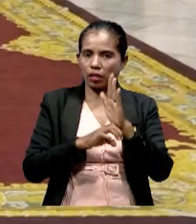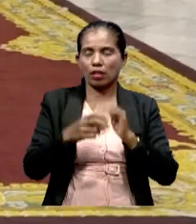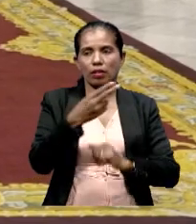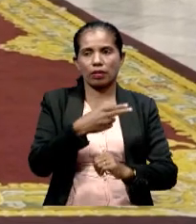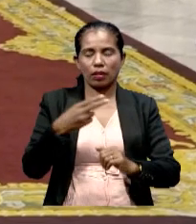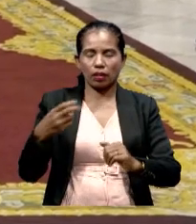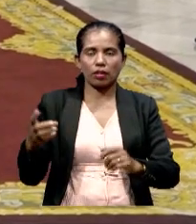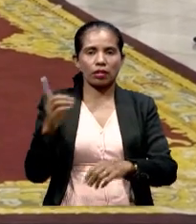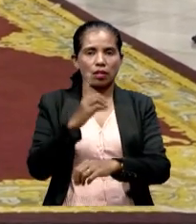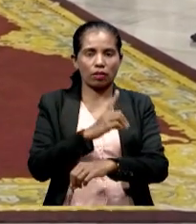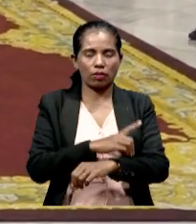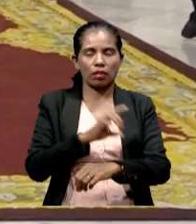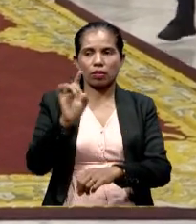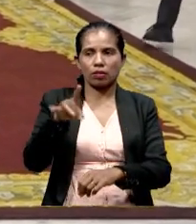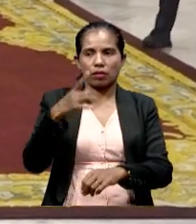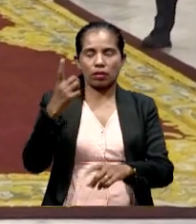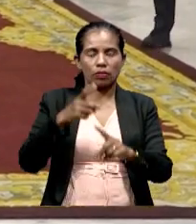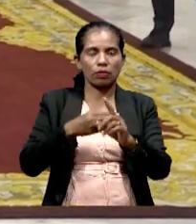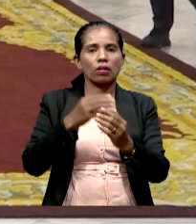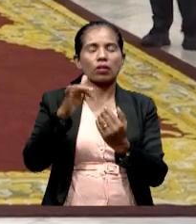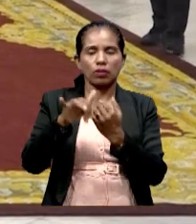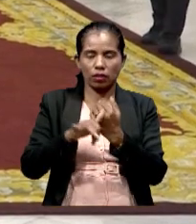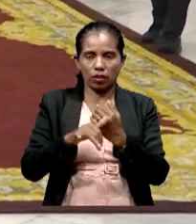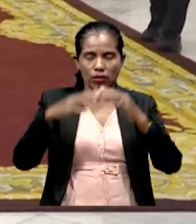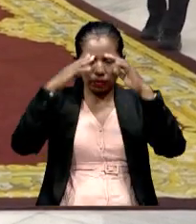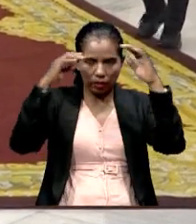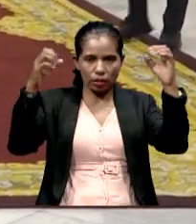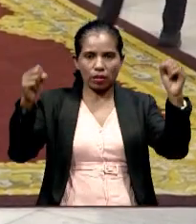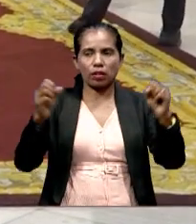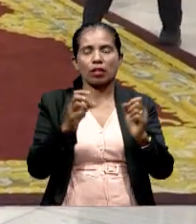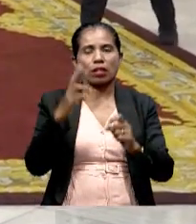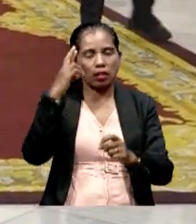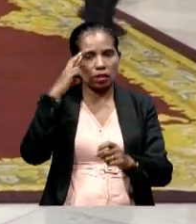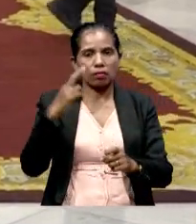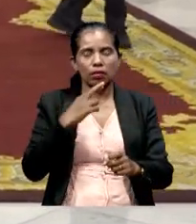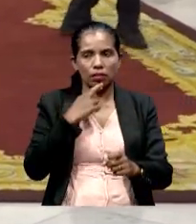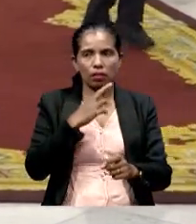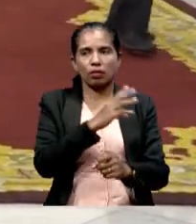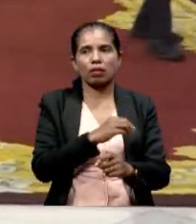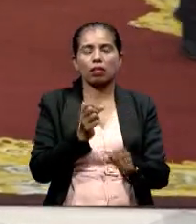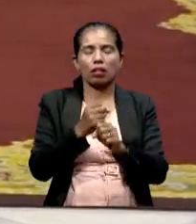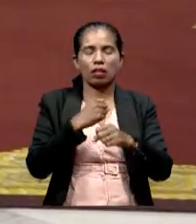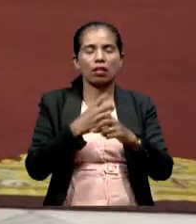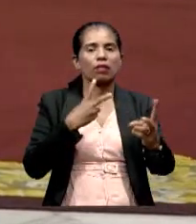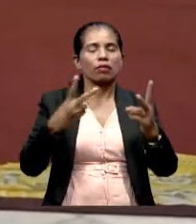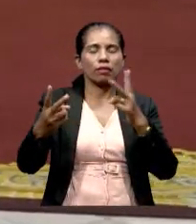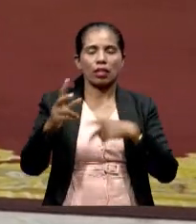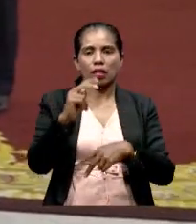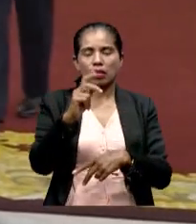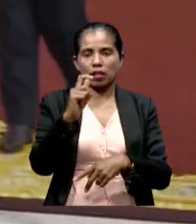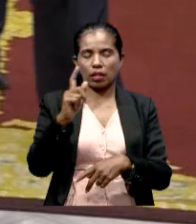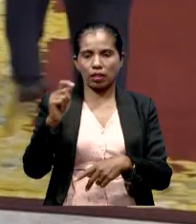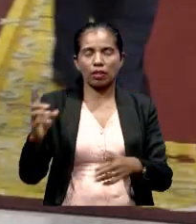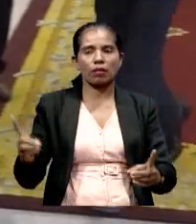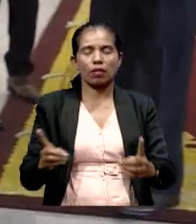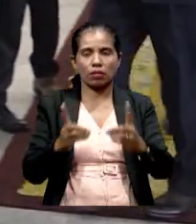e a Loron Sanul Resin Walu Fulan Zulio Liuba, presidente da República, José Ramos Ortamos, halo visita da NTT, rode a